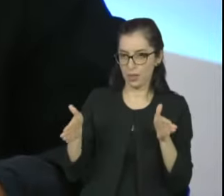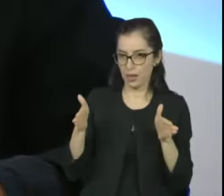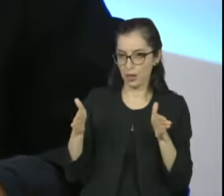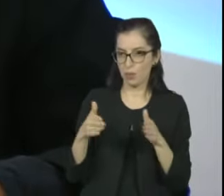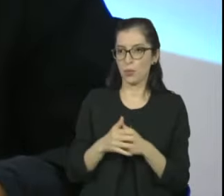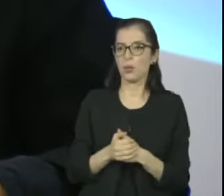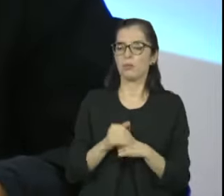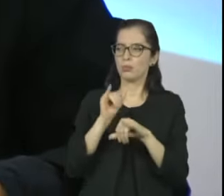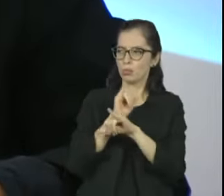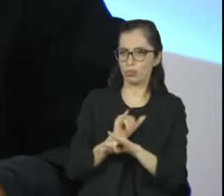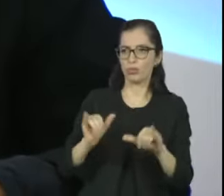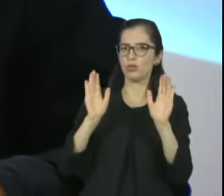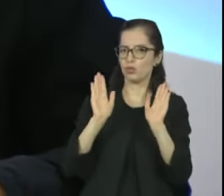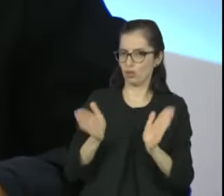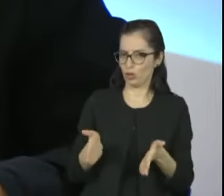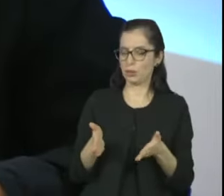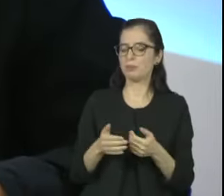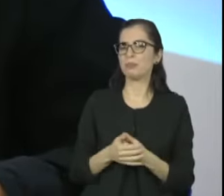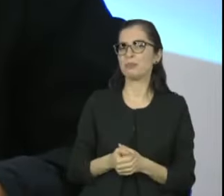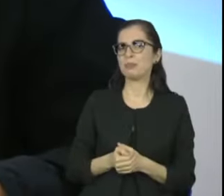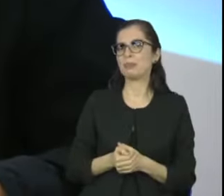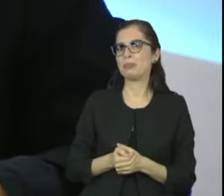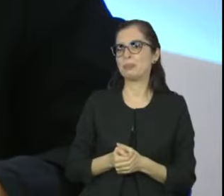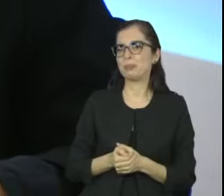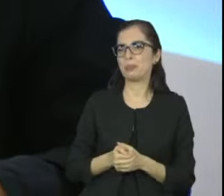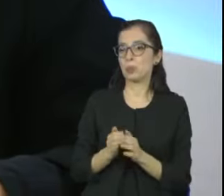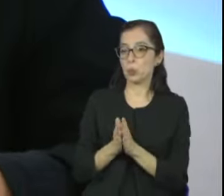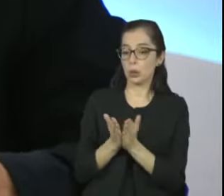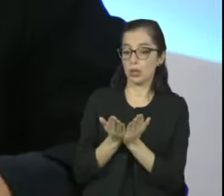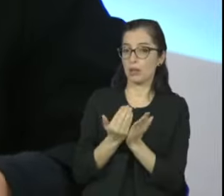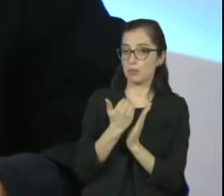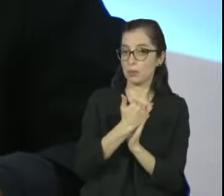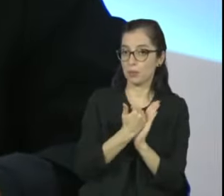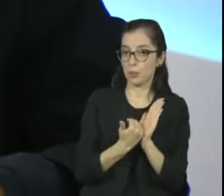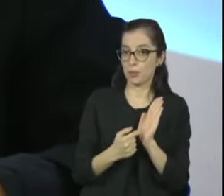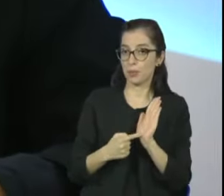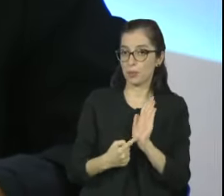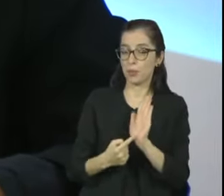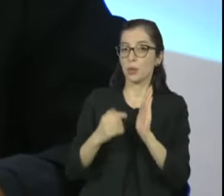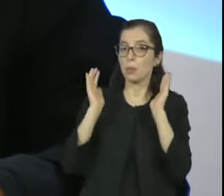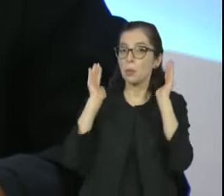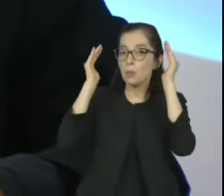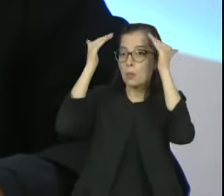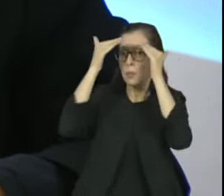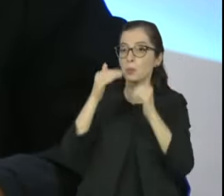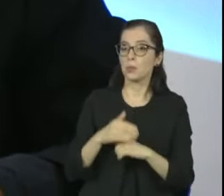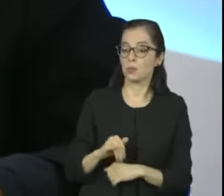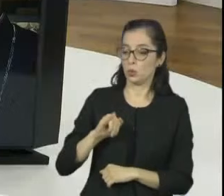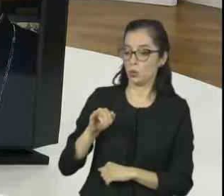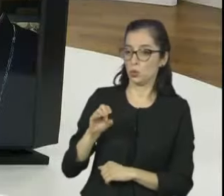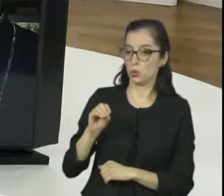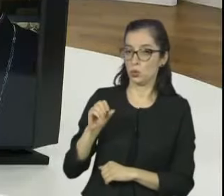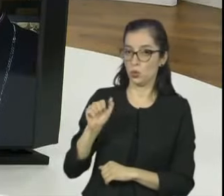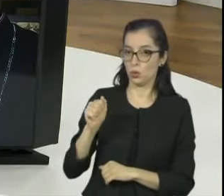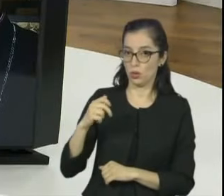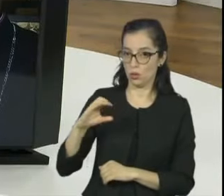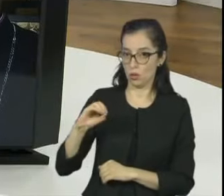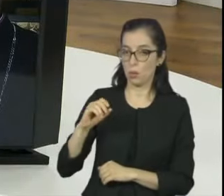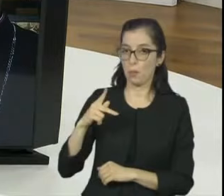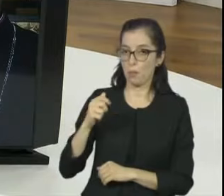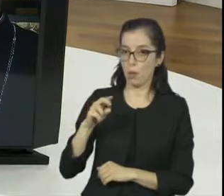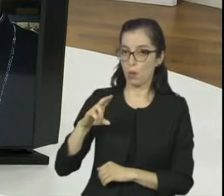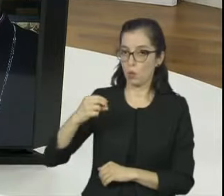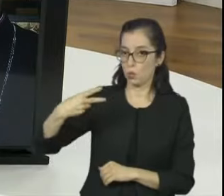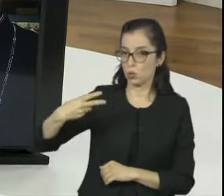e nesta Encíclica o Papa então João Paulo Segundo ele ele falava dos pensadores da